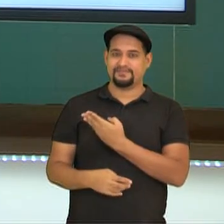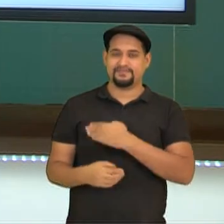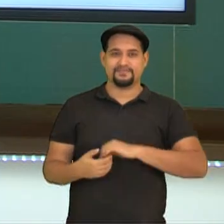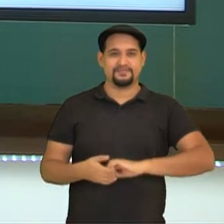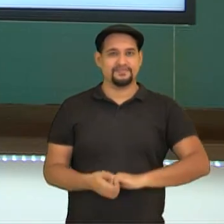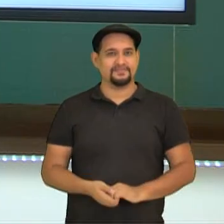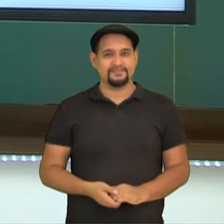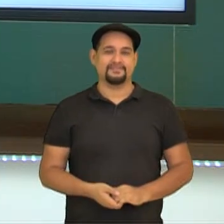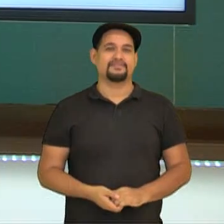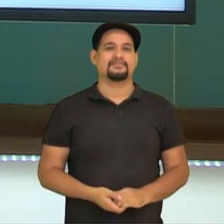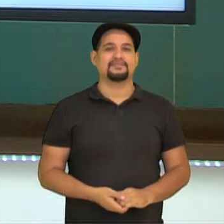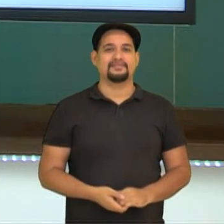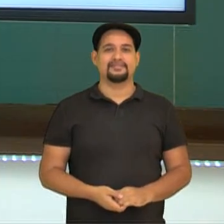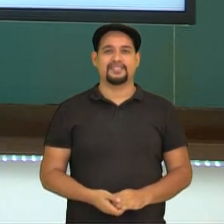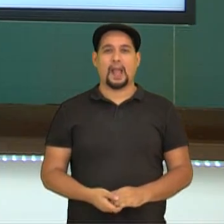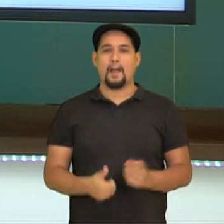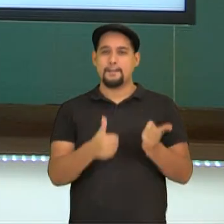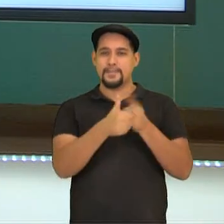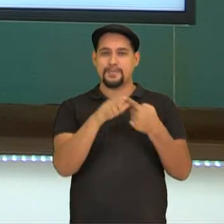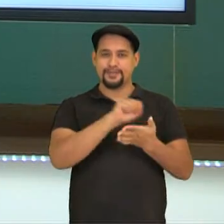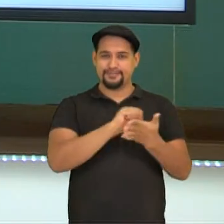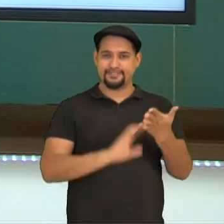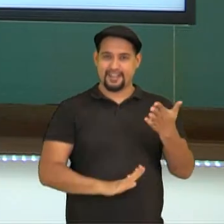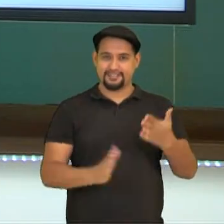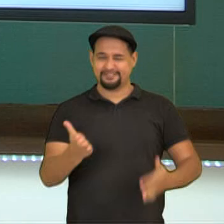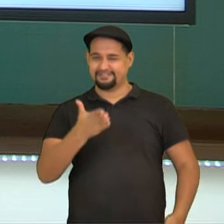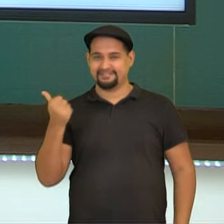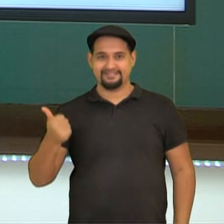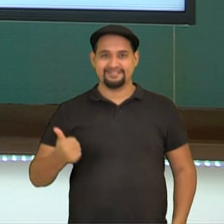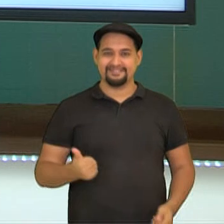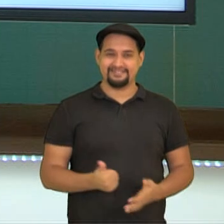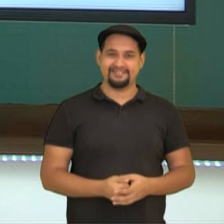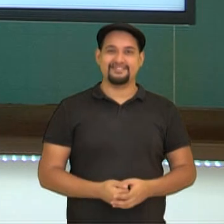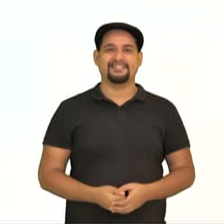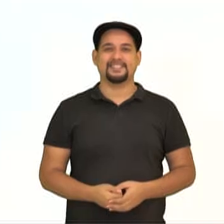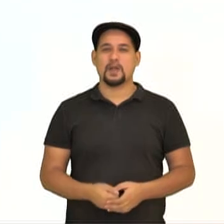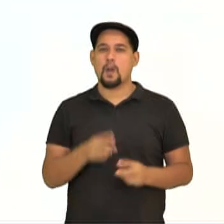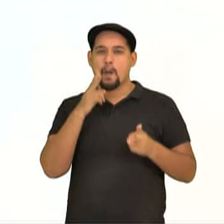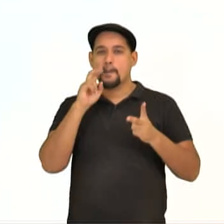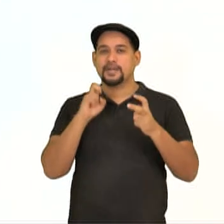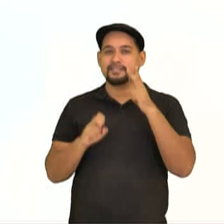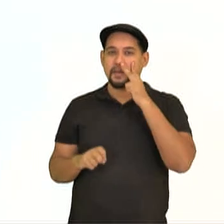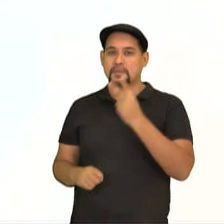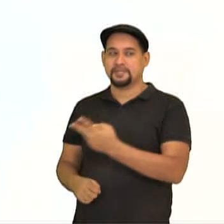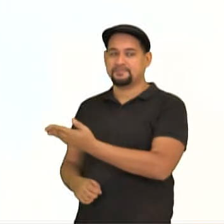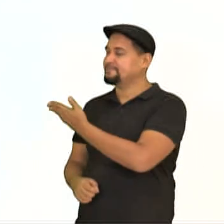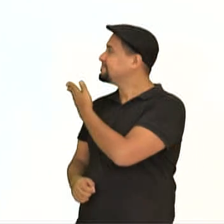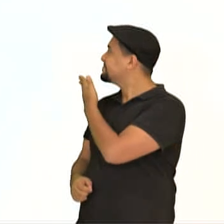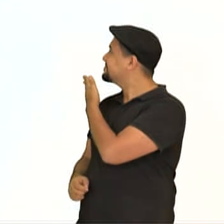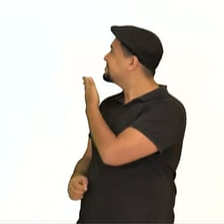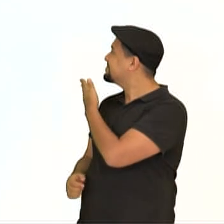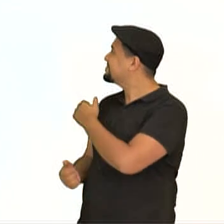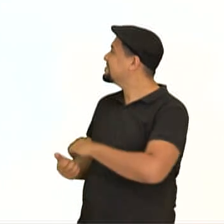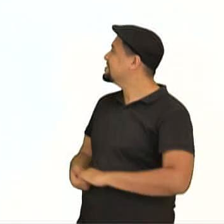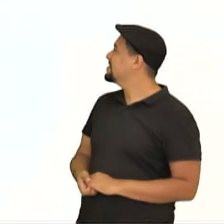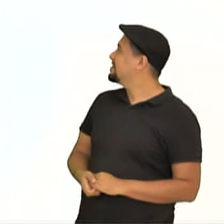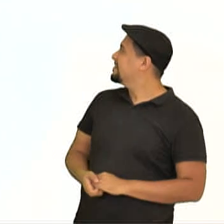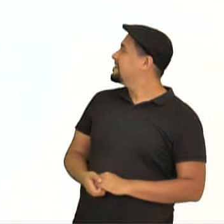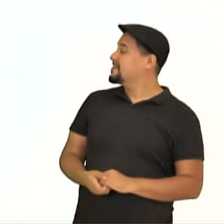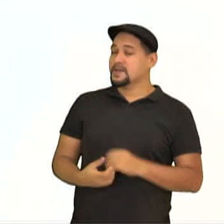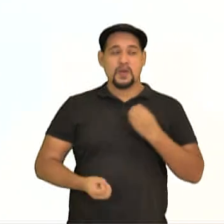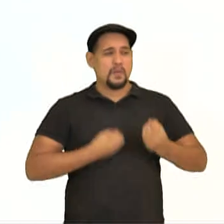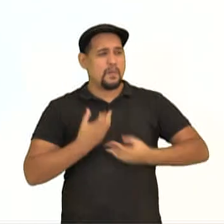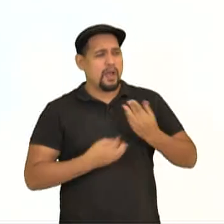Vamos para a primeira atividade da nossa aula? Vejam só então. No poema a seguir, o eu